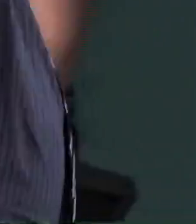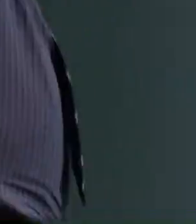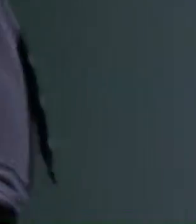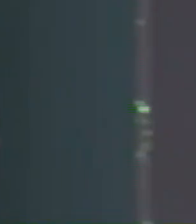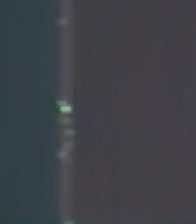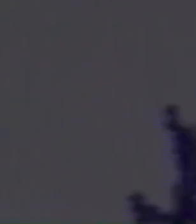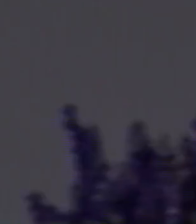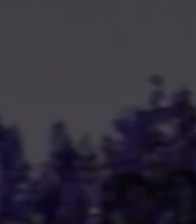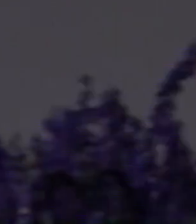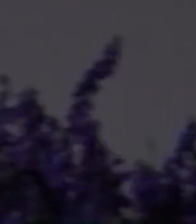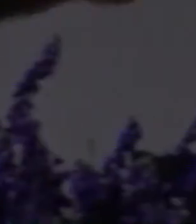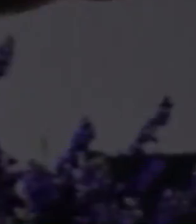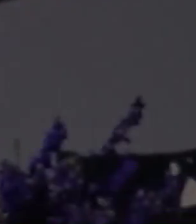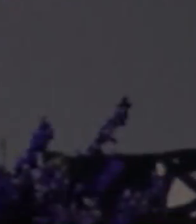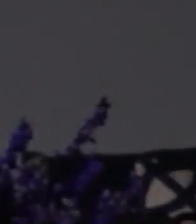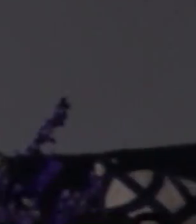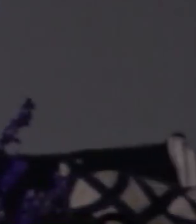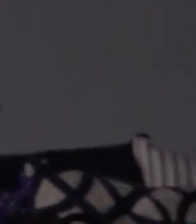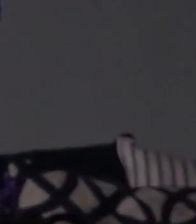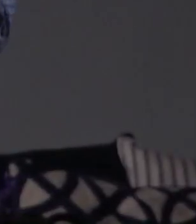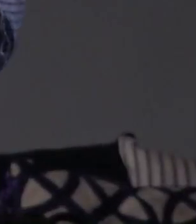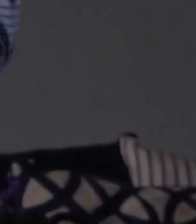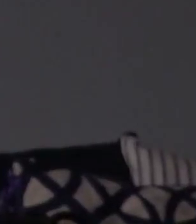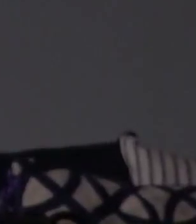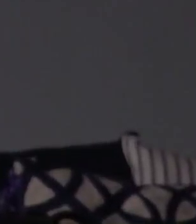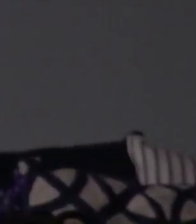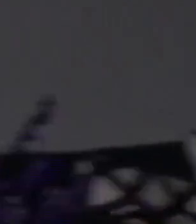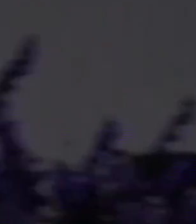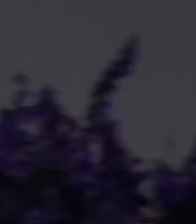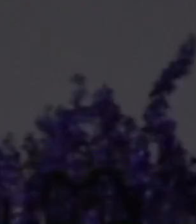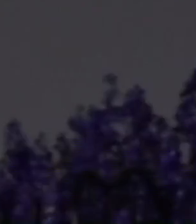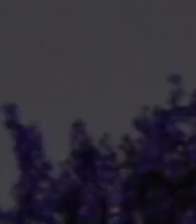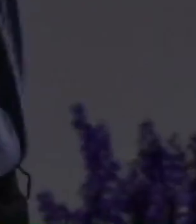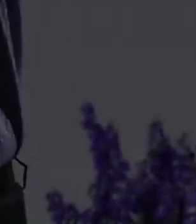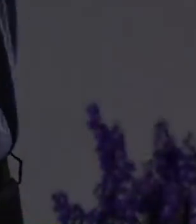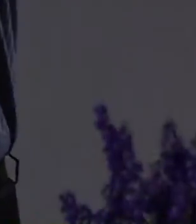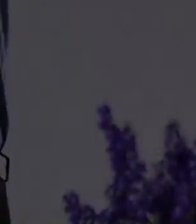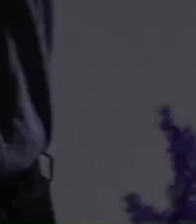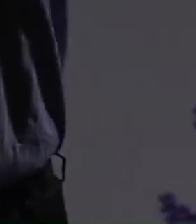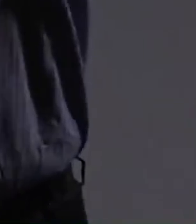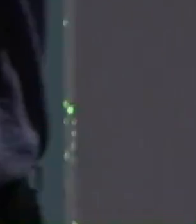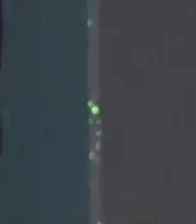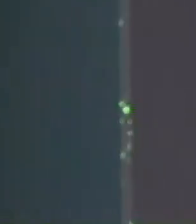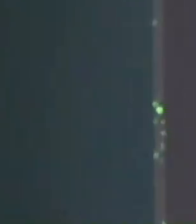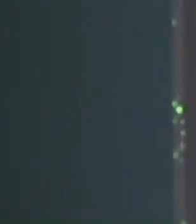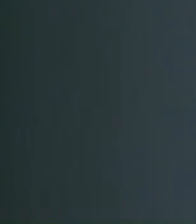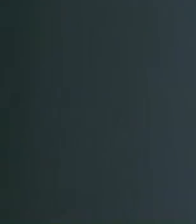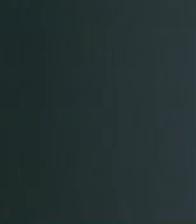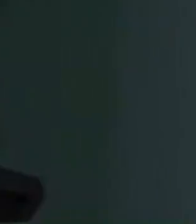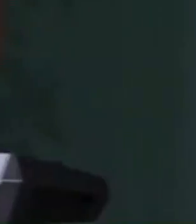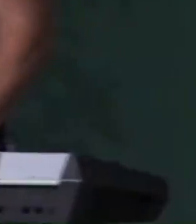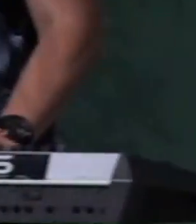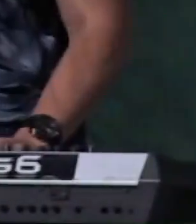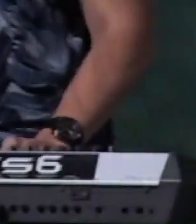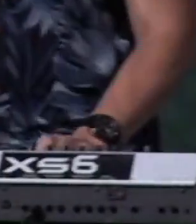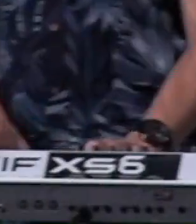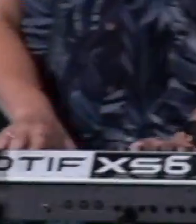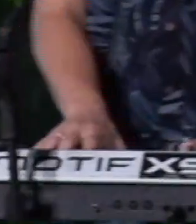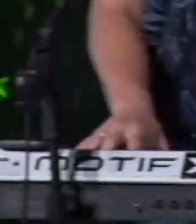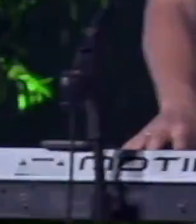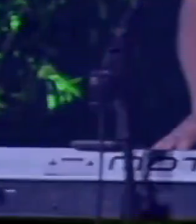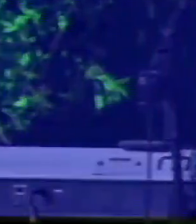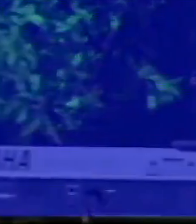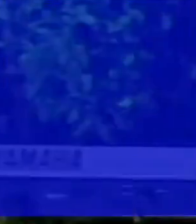andar e caminhar como livre e como filho. Então diga: Senhor meu Deus, eu entrego meus